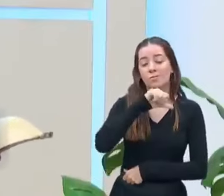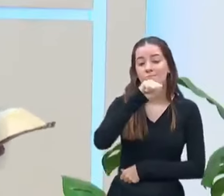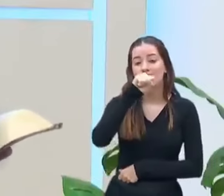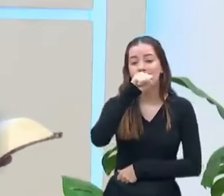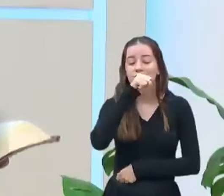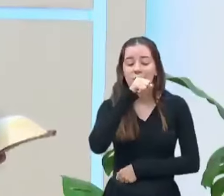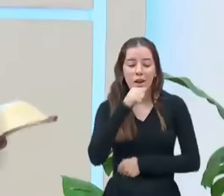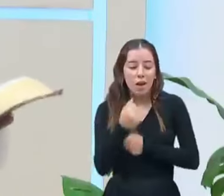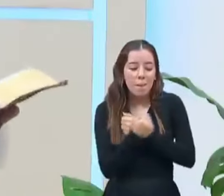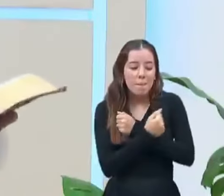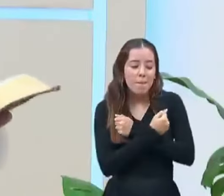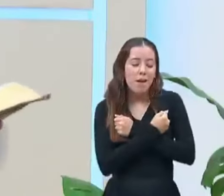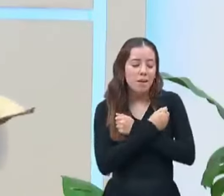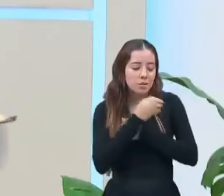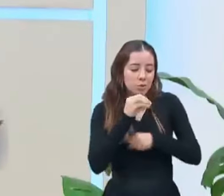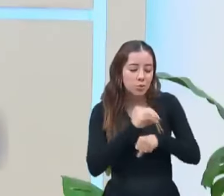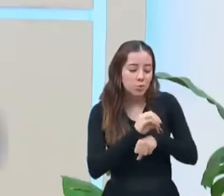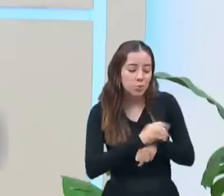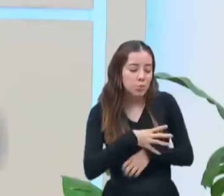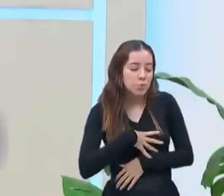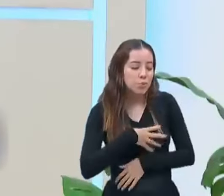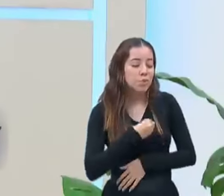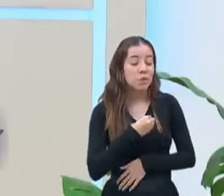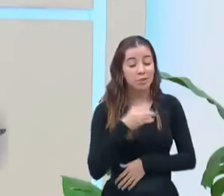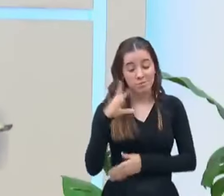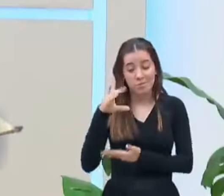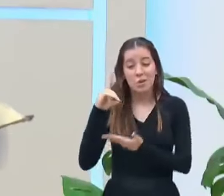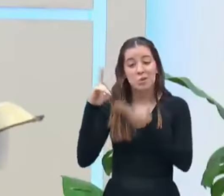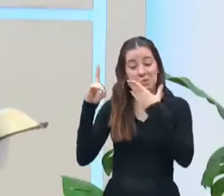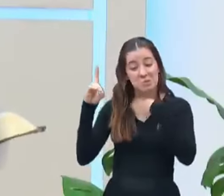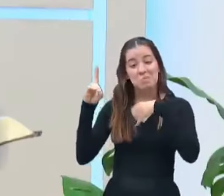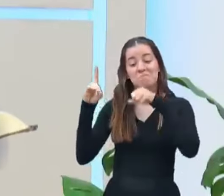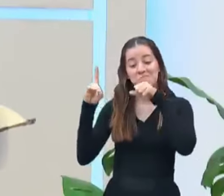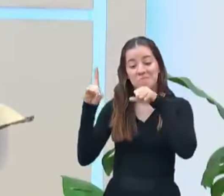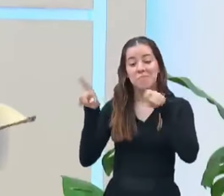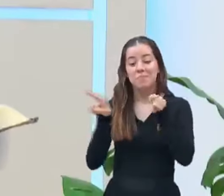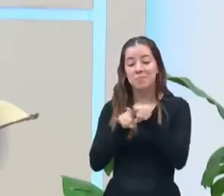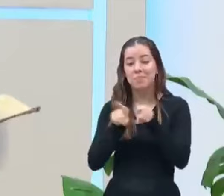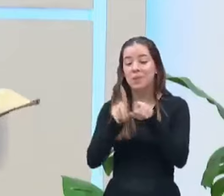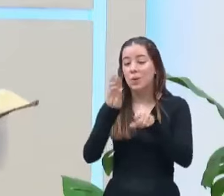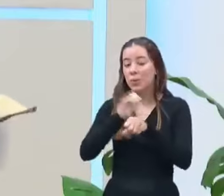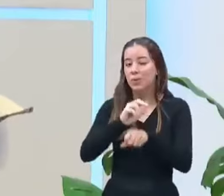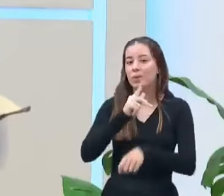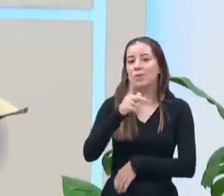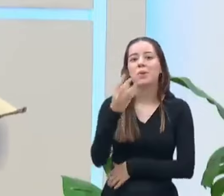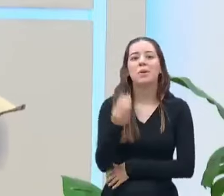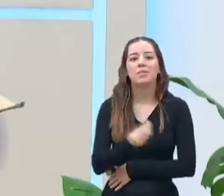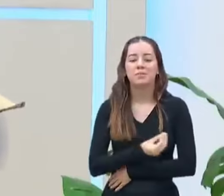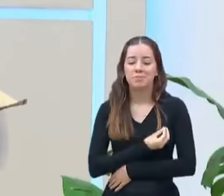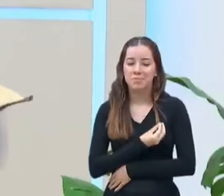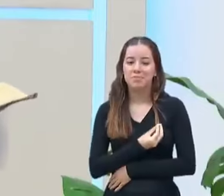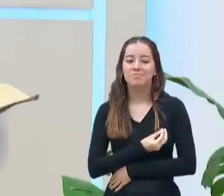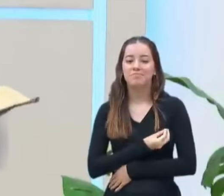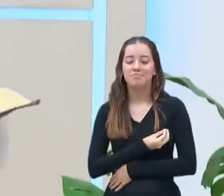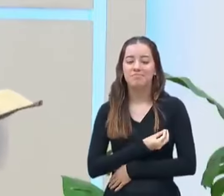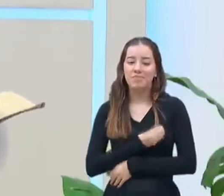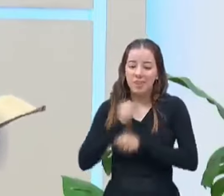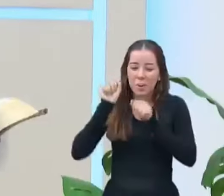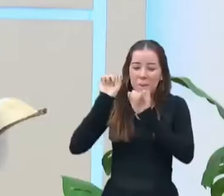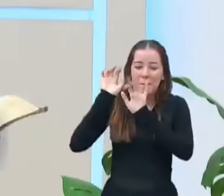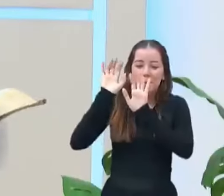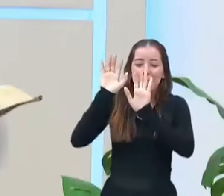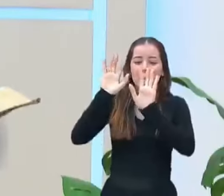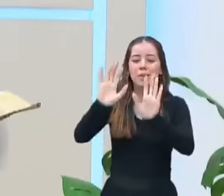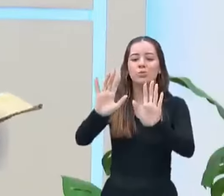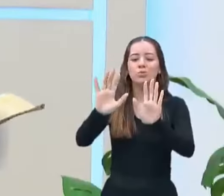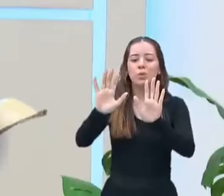seus braços, assim ele tem te acolhido até hoje. Levanta a cabeça, as mãos de Jesus estão estendidas sobre